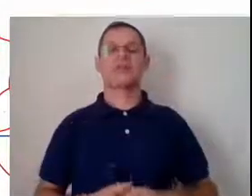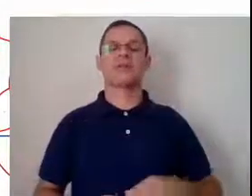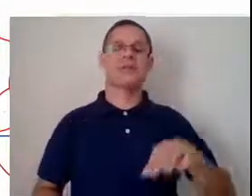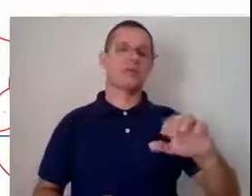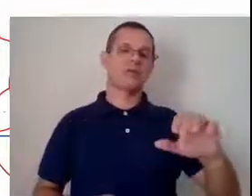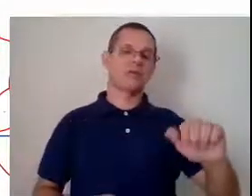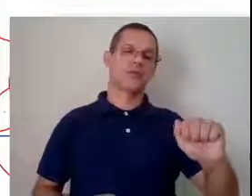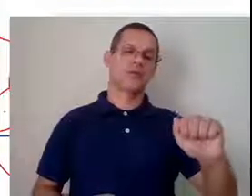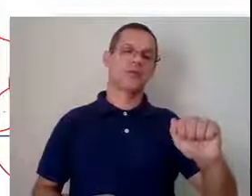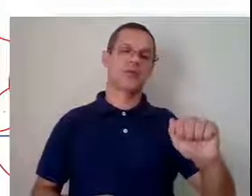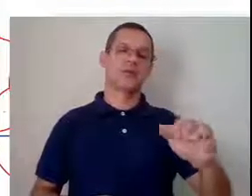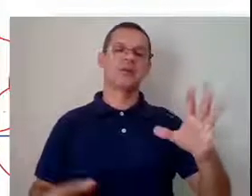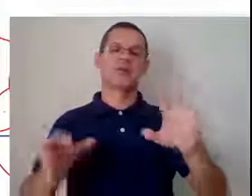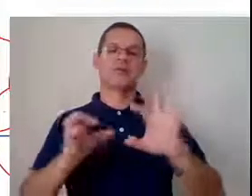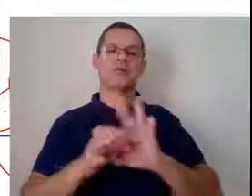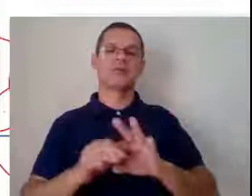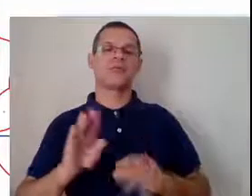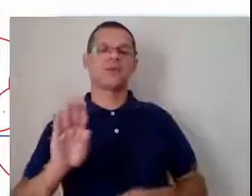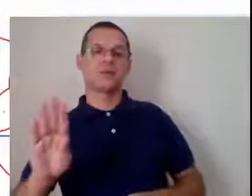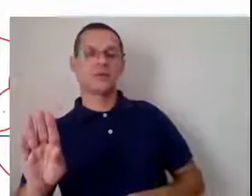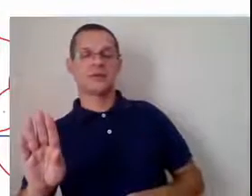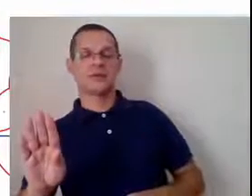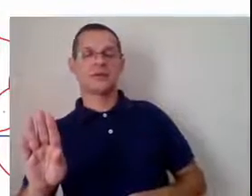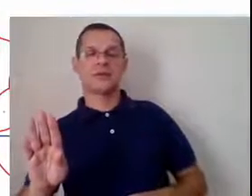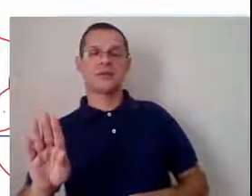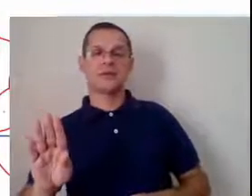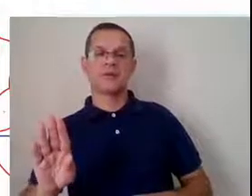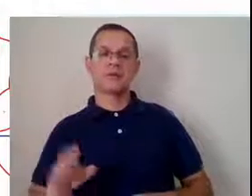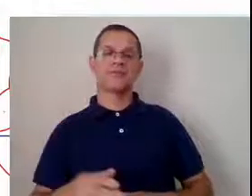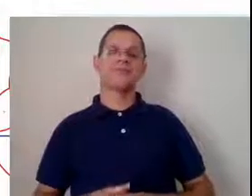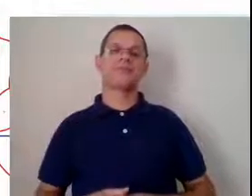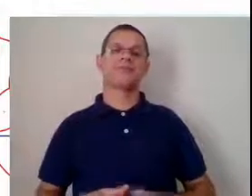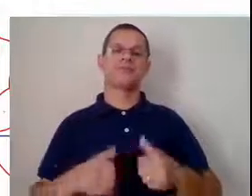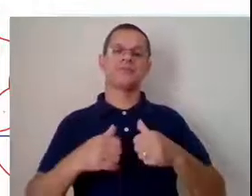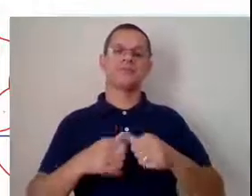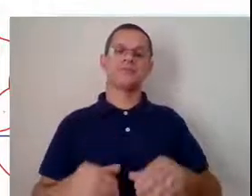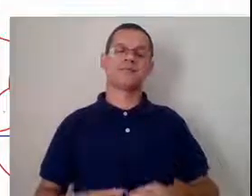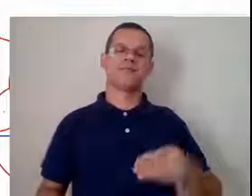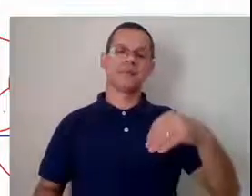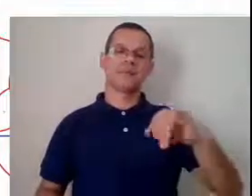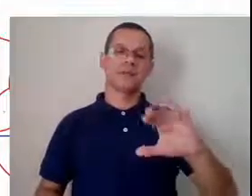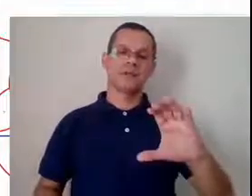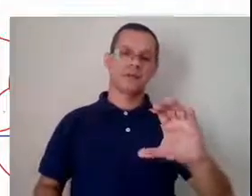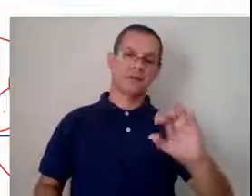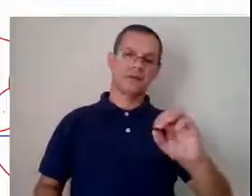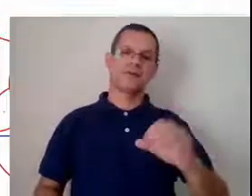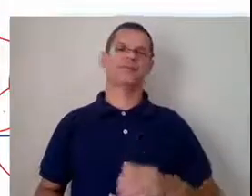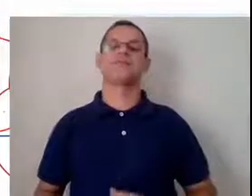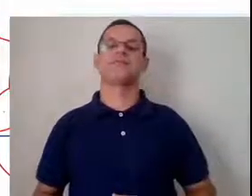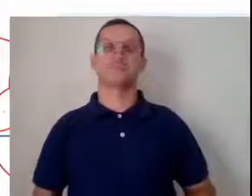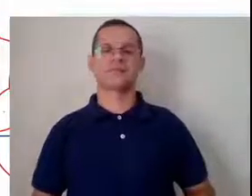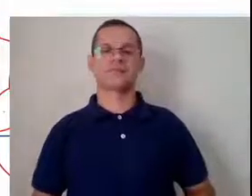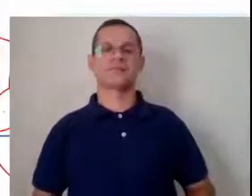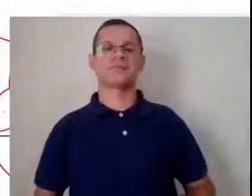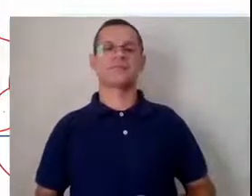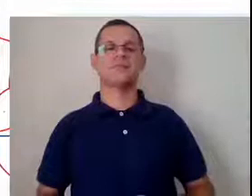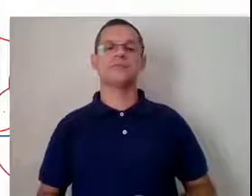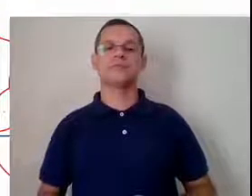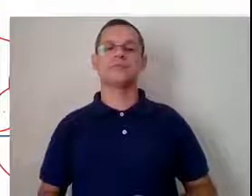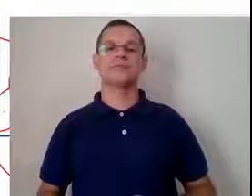A, ele está se relacionando com B, e aqui, ó, nesse meinho aqui, ó,